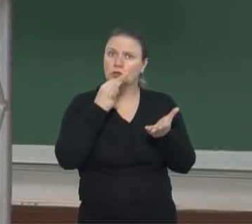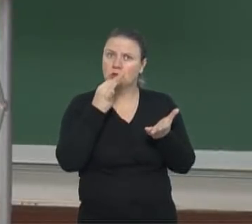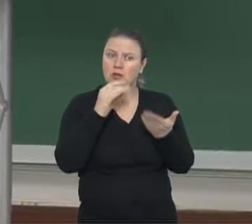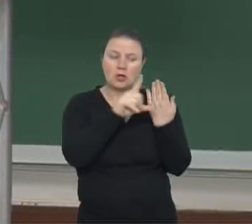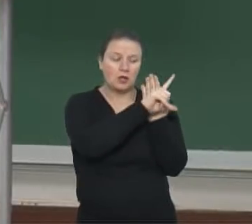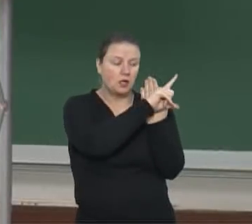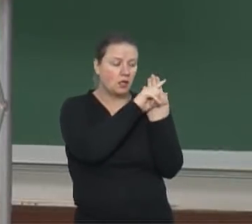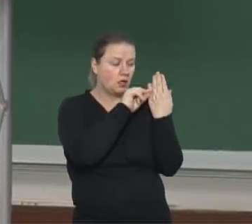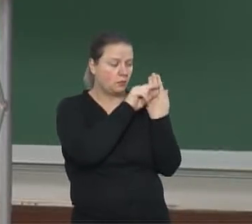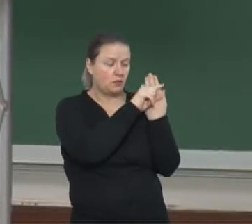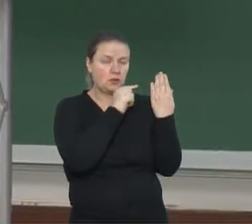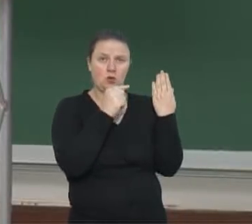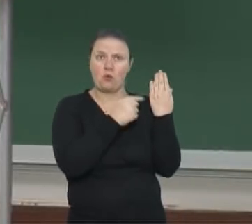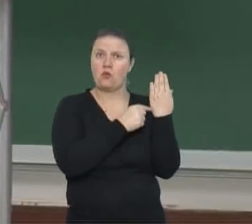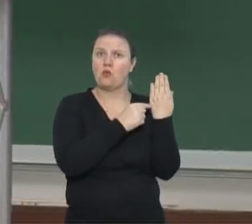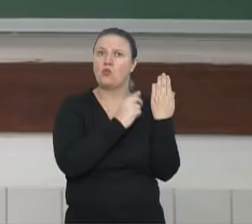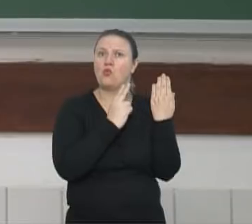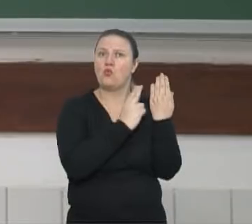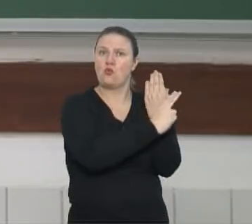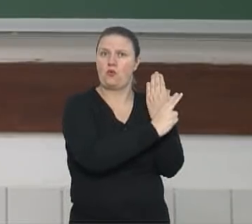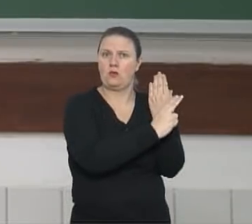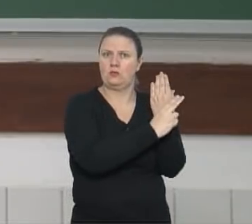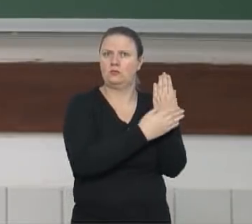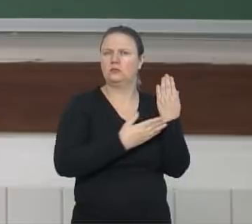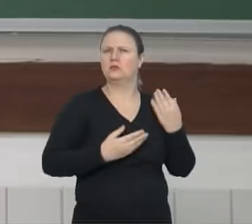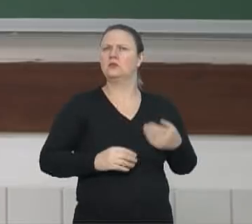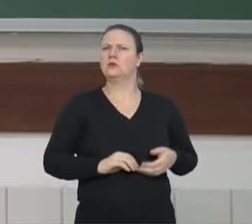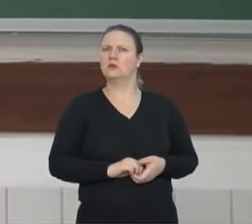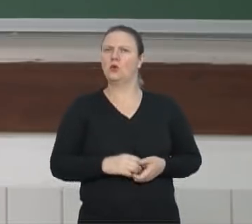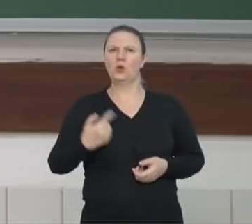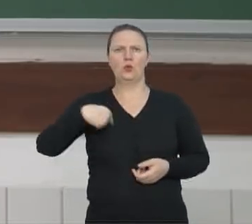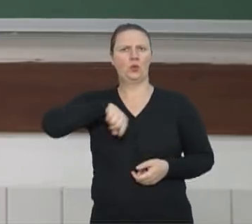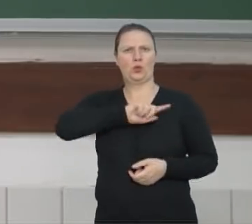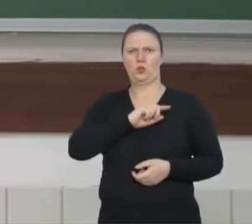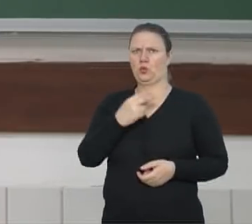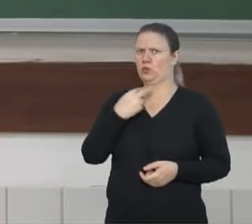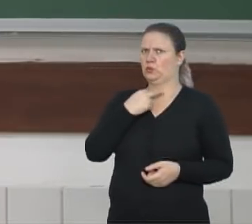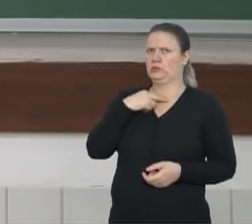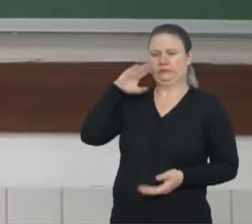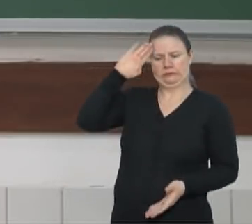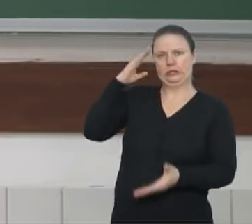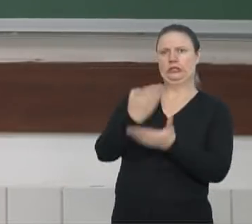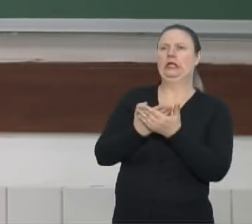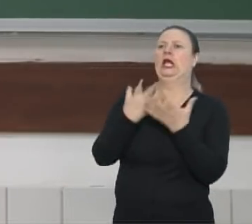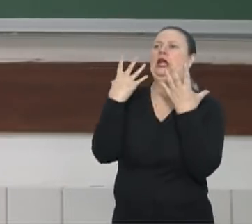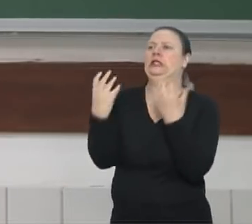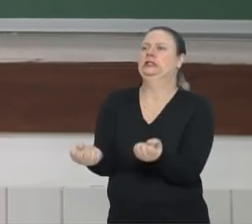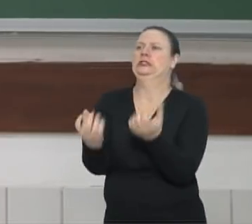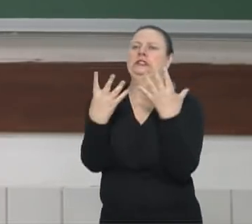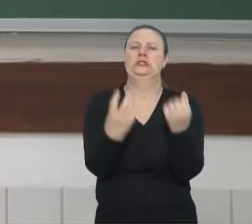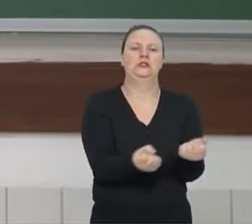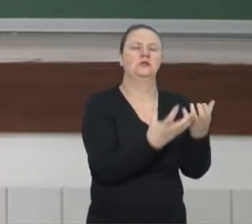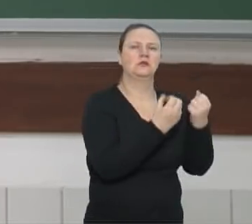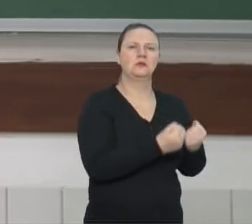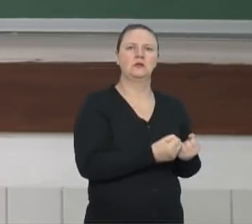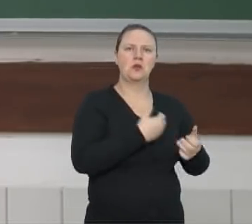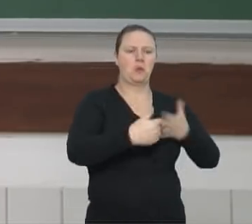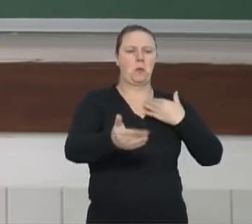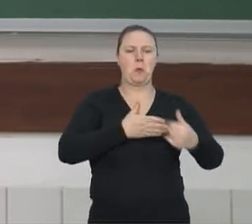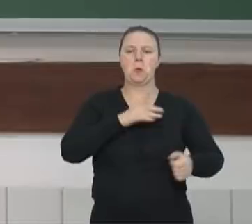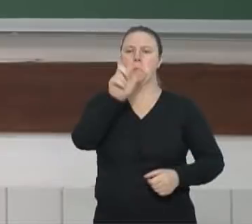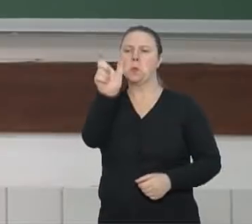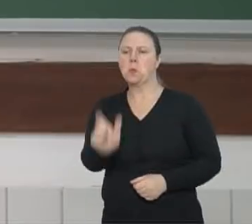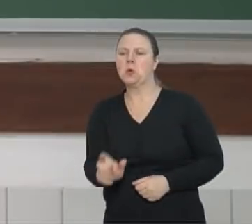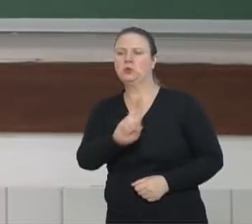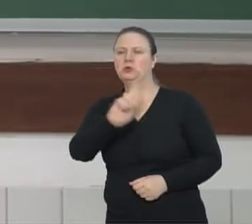confiabilidade ali tem que ser precisa. Nós não vamos acreditar em qualquer coisa, em qualquer pessoa, alguém que a gente nunca ouviu falar, não sabe de